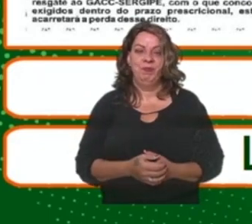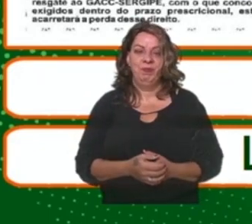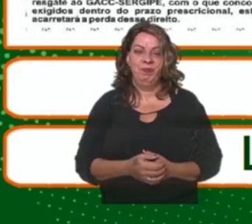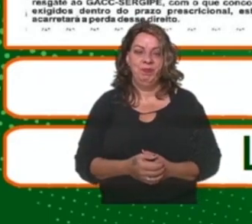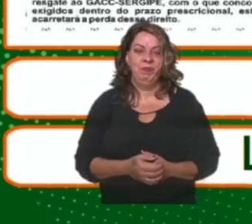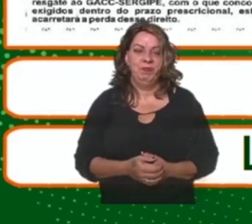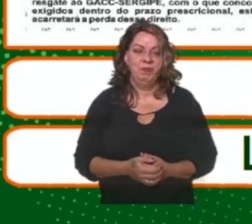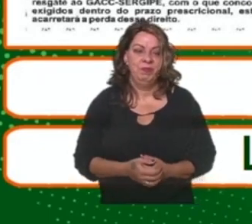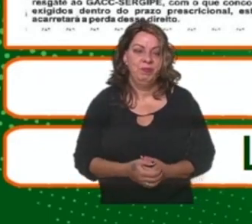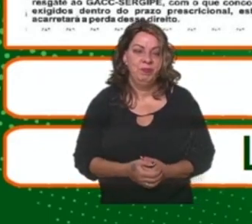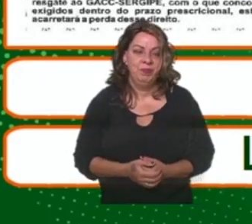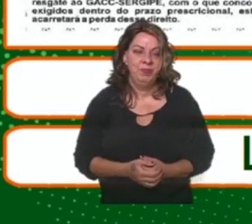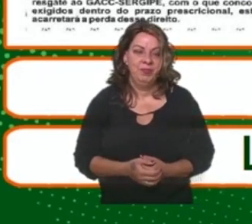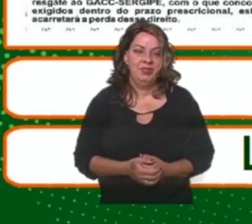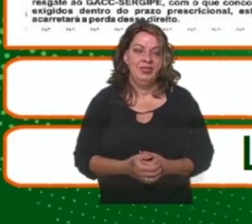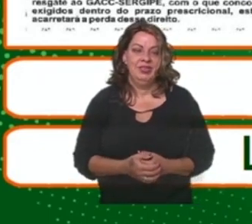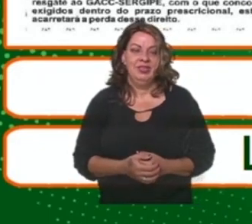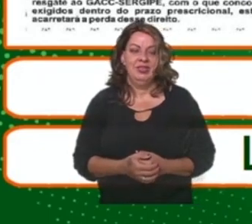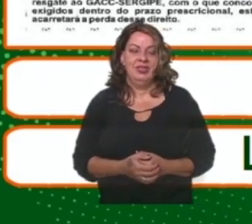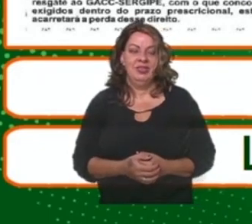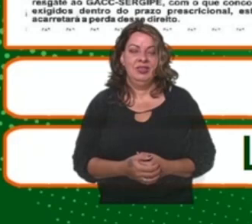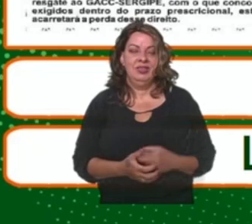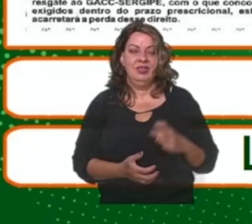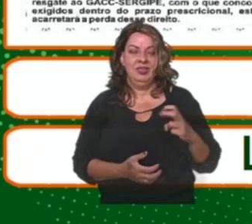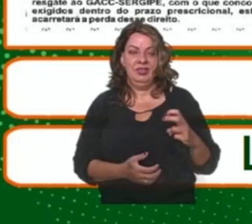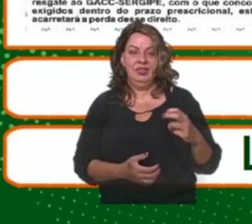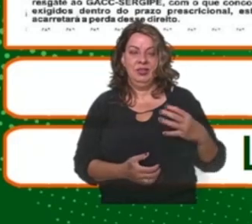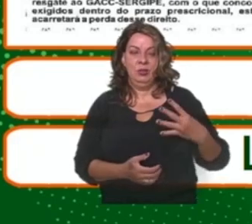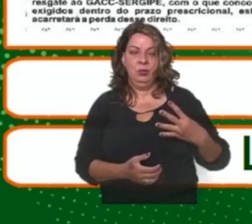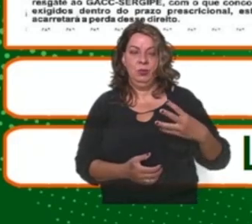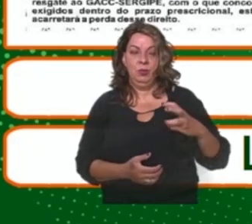bem, R$500 pra você. Já tem aqui para anunciar,